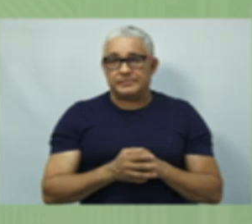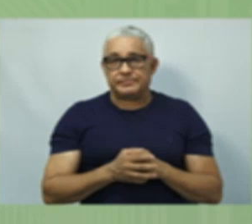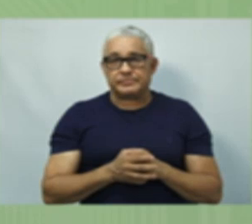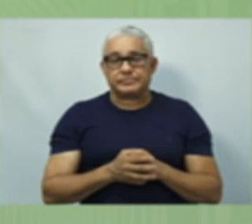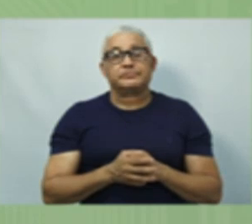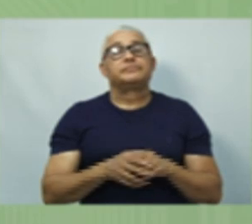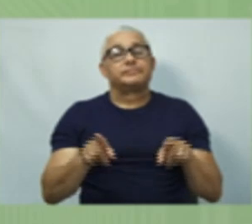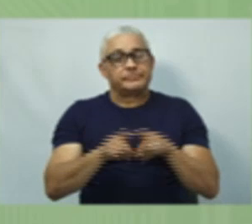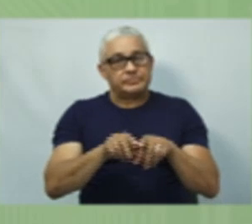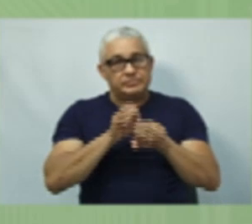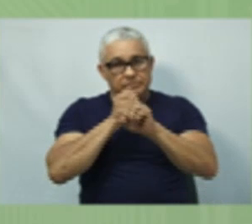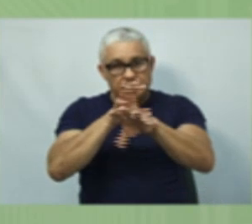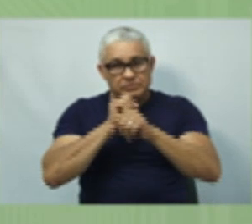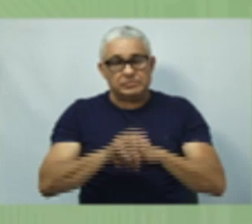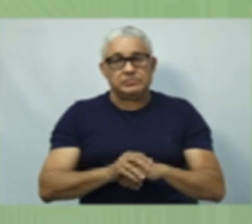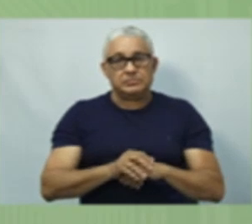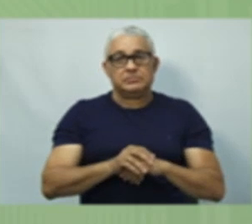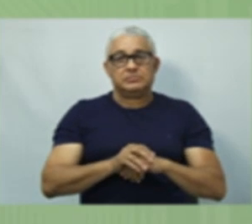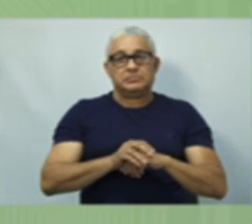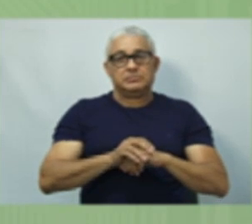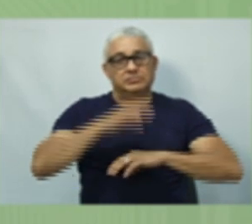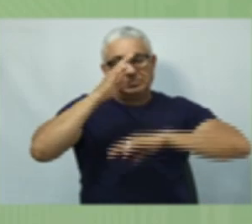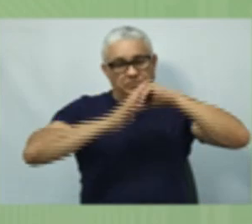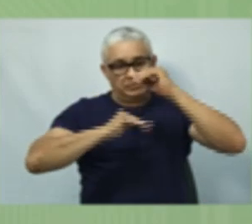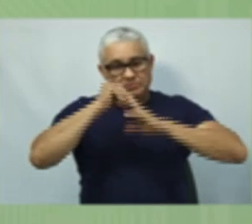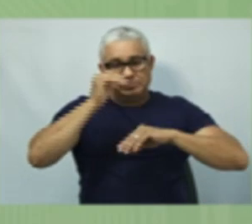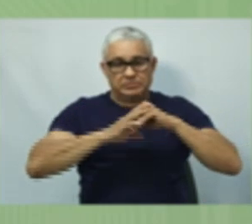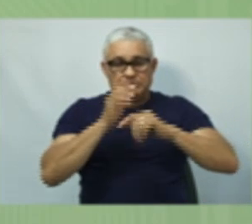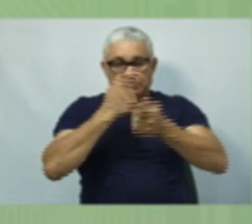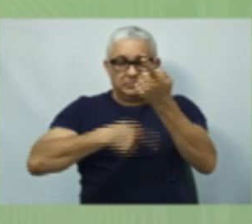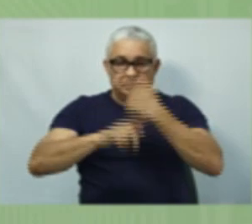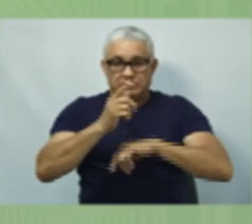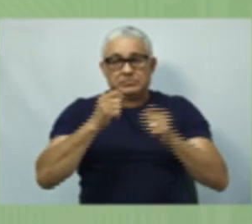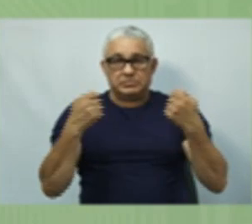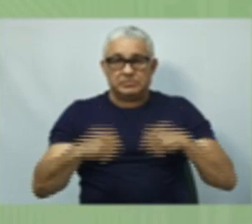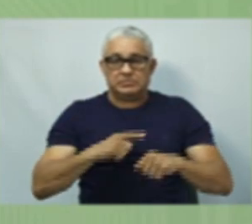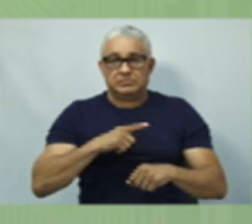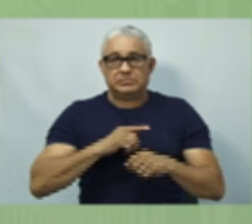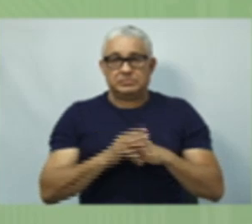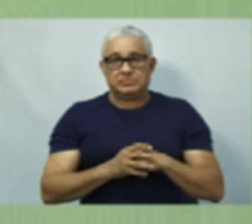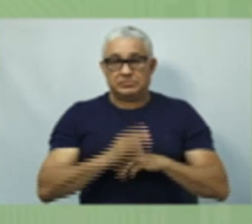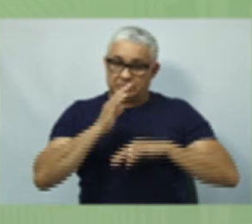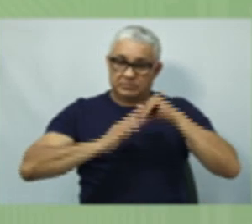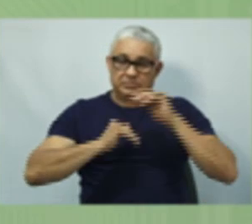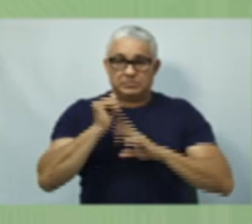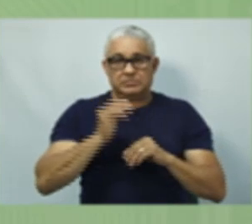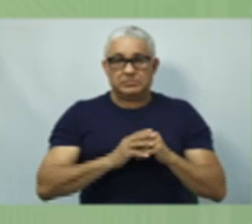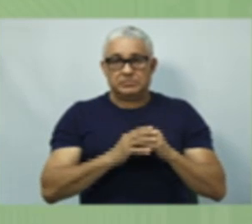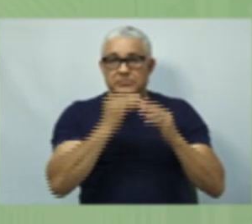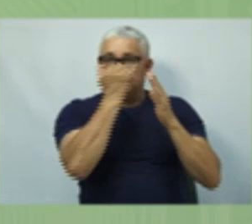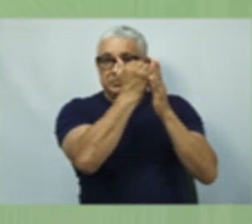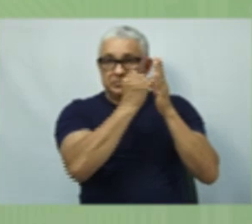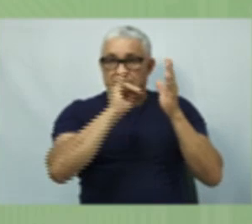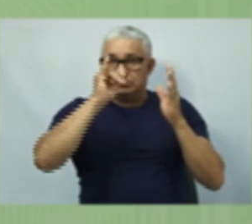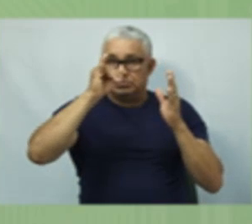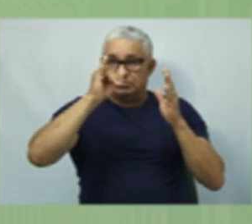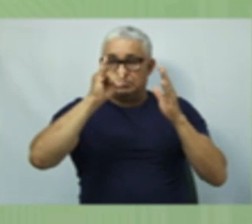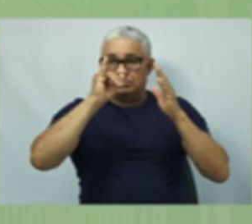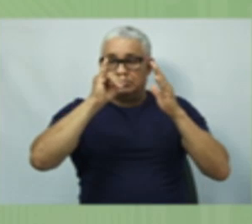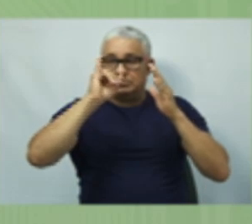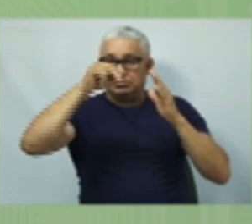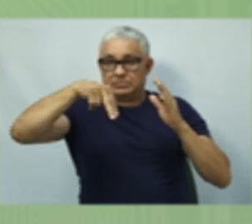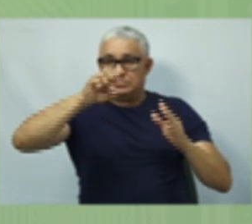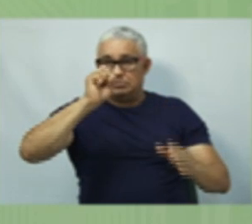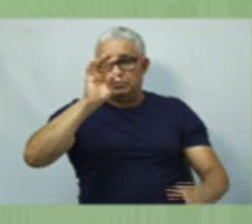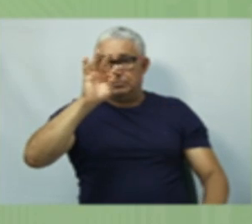Falamos também sobre as habilidades que os gestores precisam ter. Existem habilidade de nível institucional, habilidade de